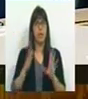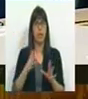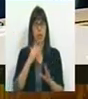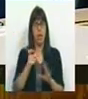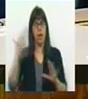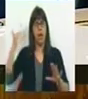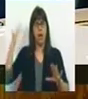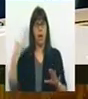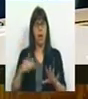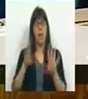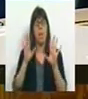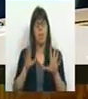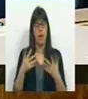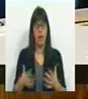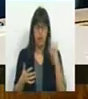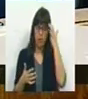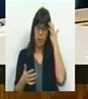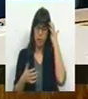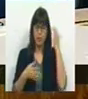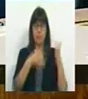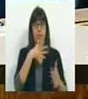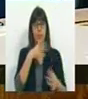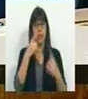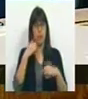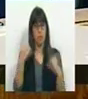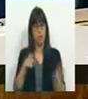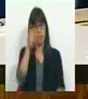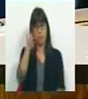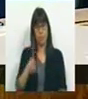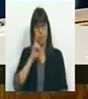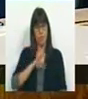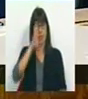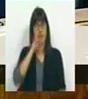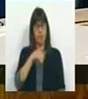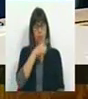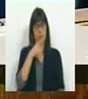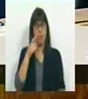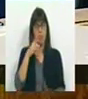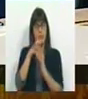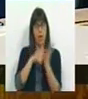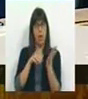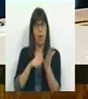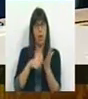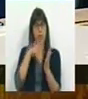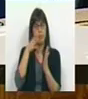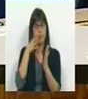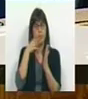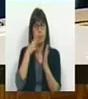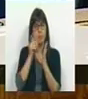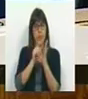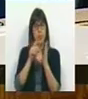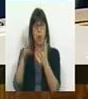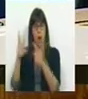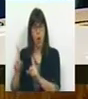há décadas, mas nomeadamente agora pelas declarações públicas da Sra. Ministra e pelo compromisso que está no texto da nota explicativa, mais do que